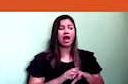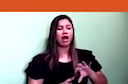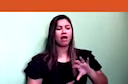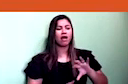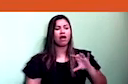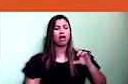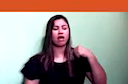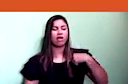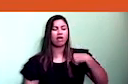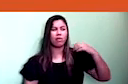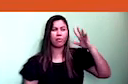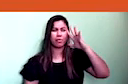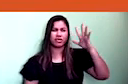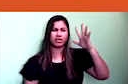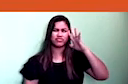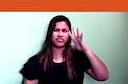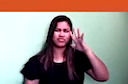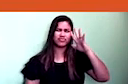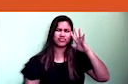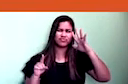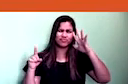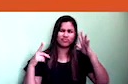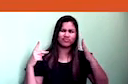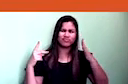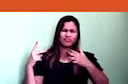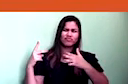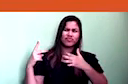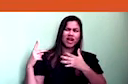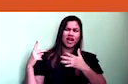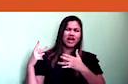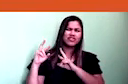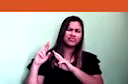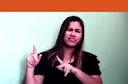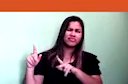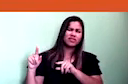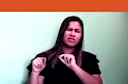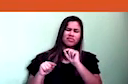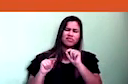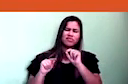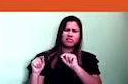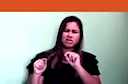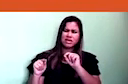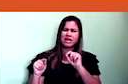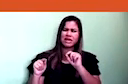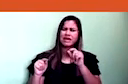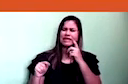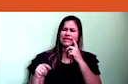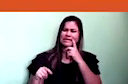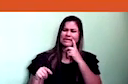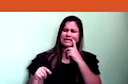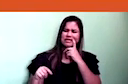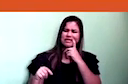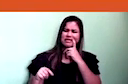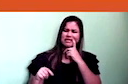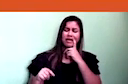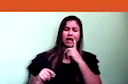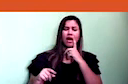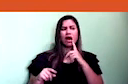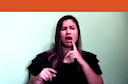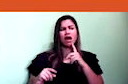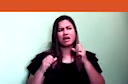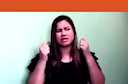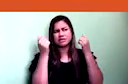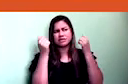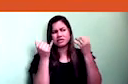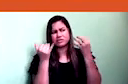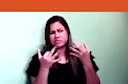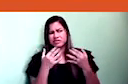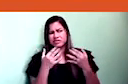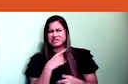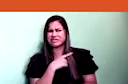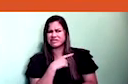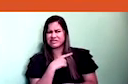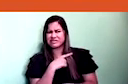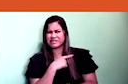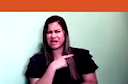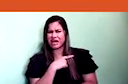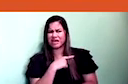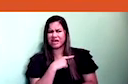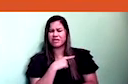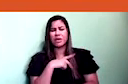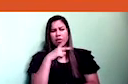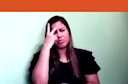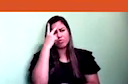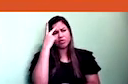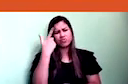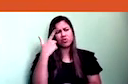pensando. Existe uma explicação alternativa para isso, né? O que fulano diria sobre os meus medos? São pensamentos,